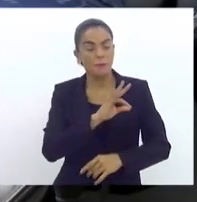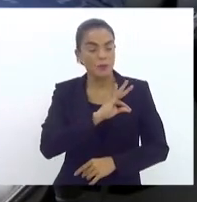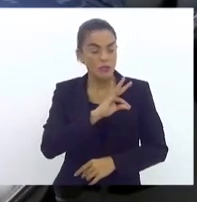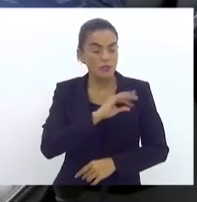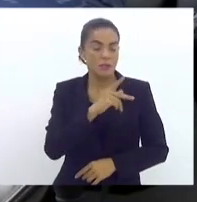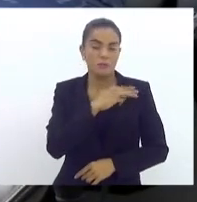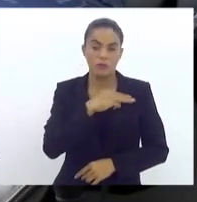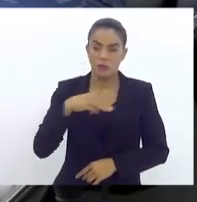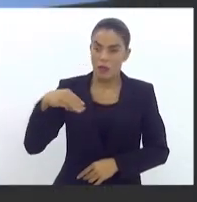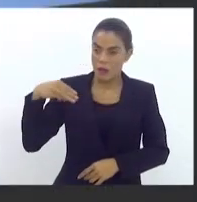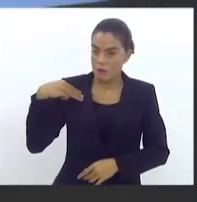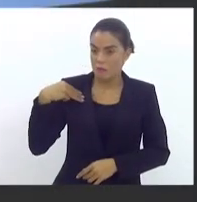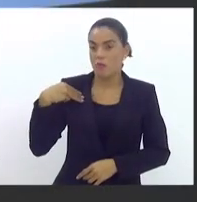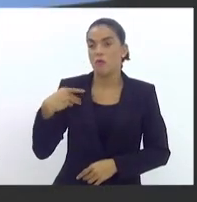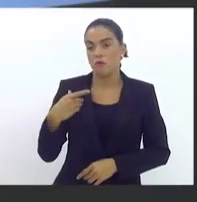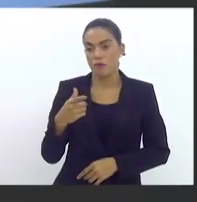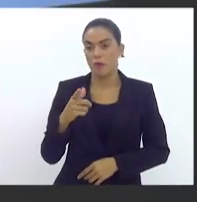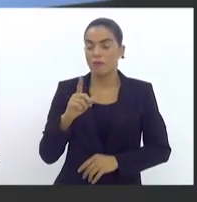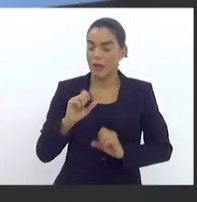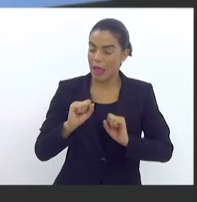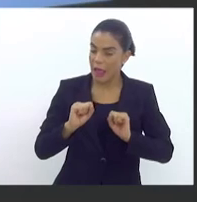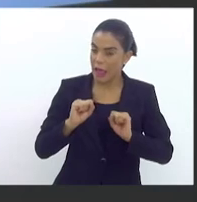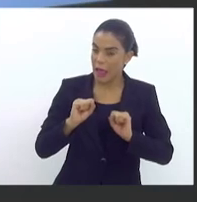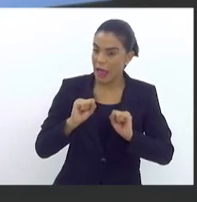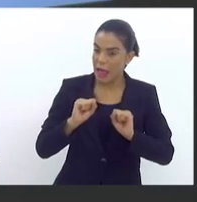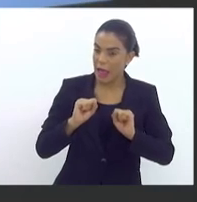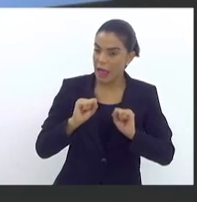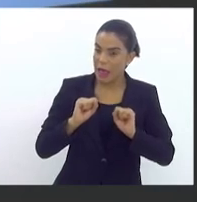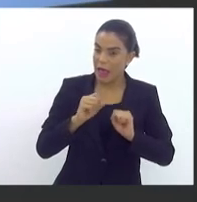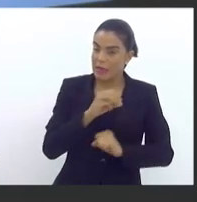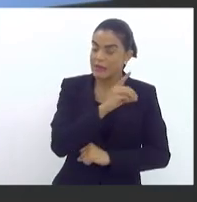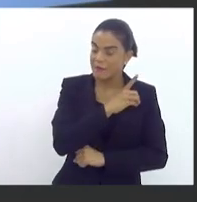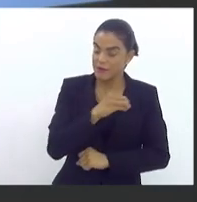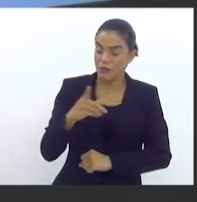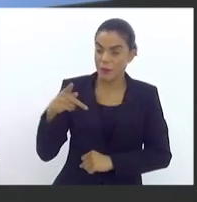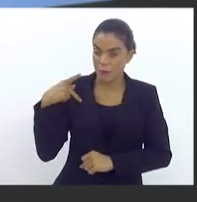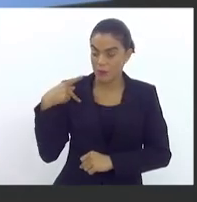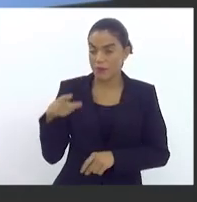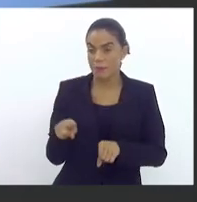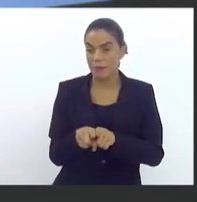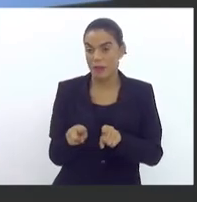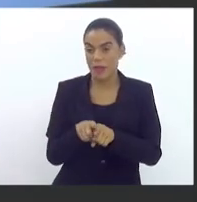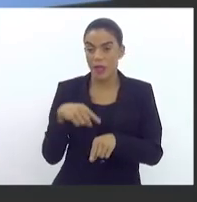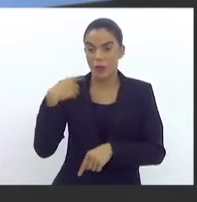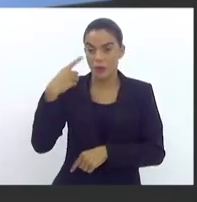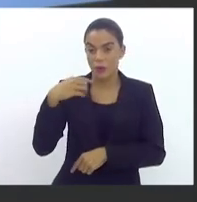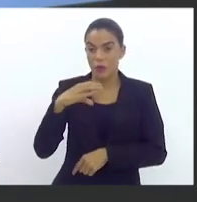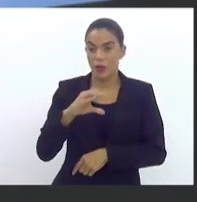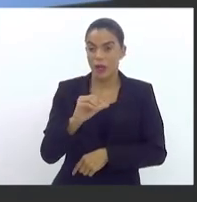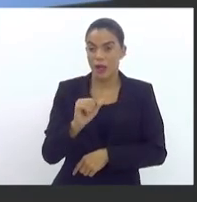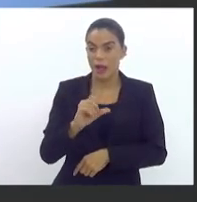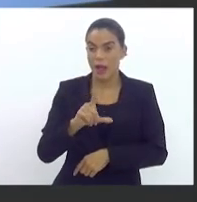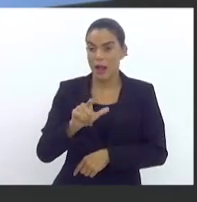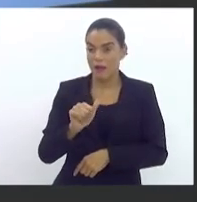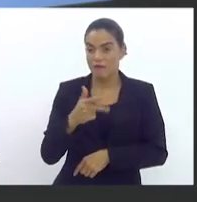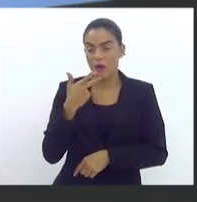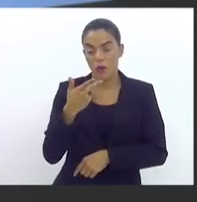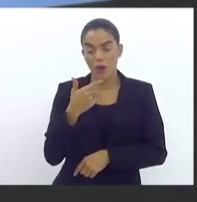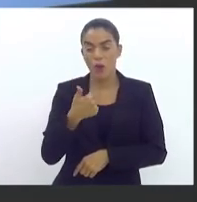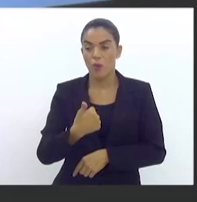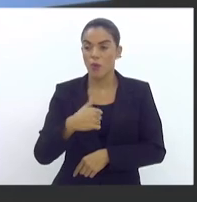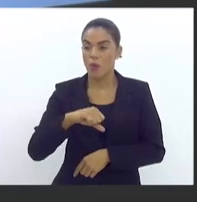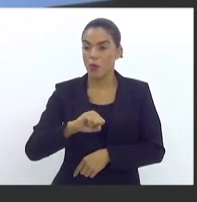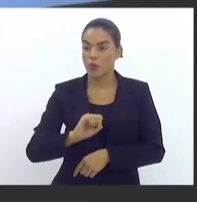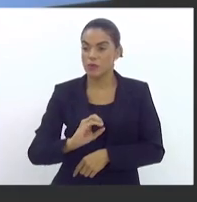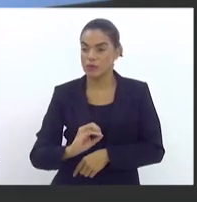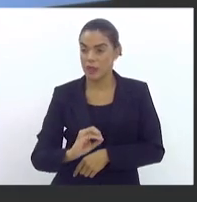Público nós estamos no canal específica professora e a Doutora Cláudia Carla explicou né e talvez